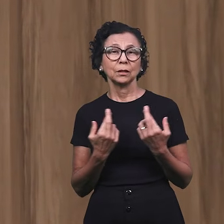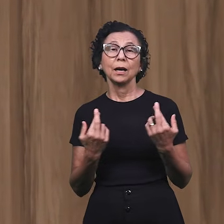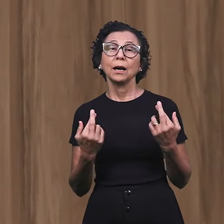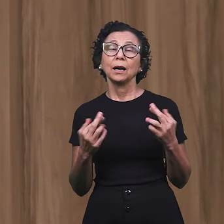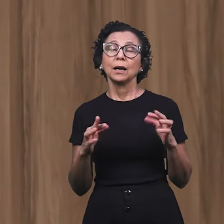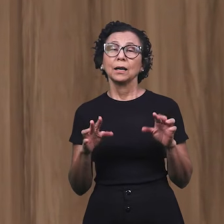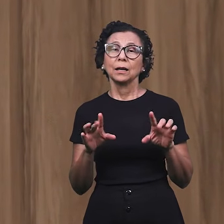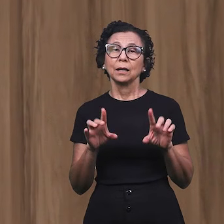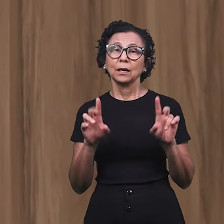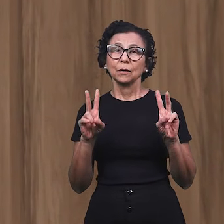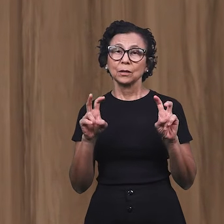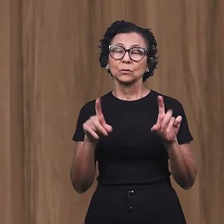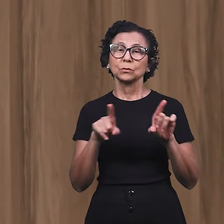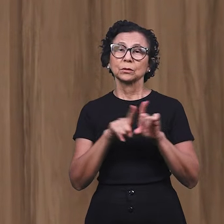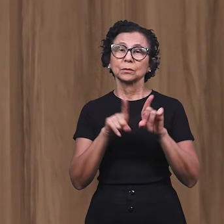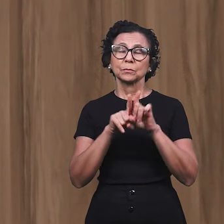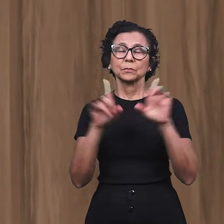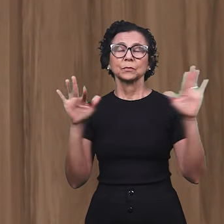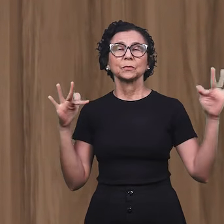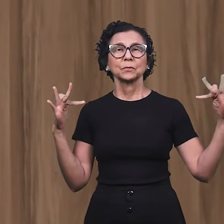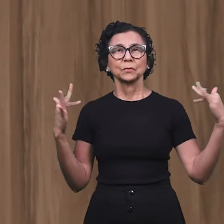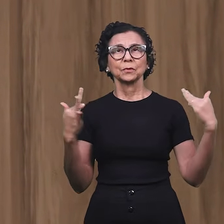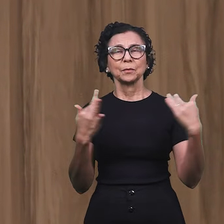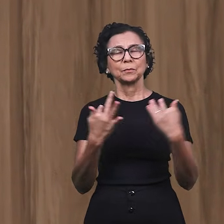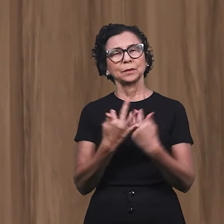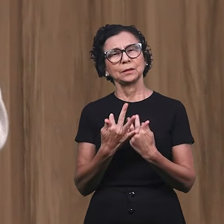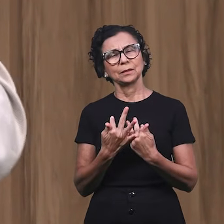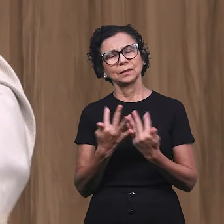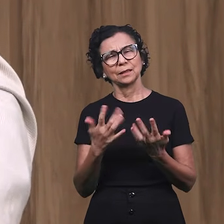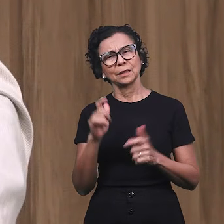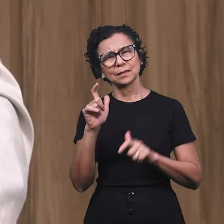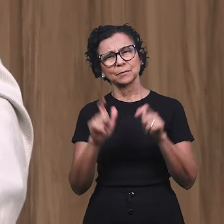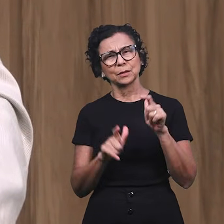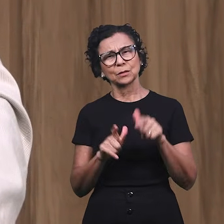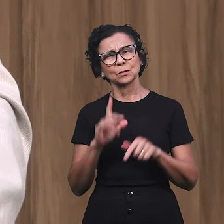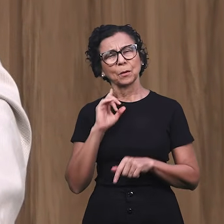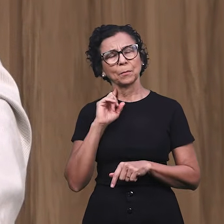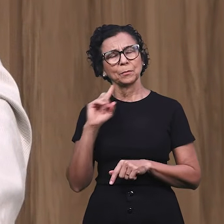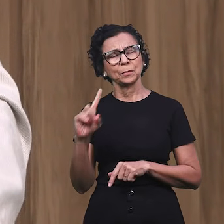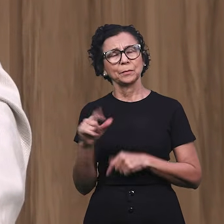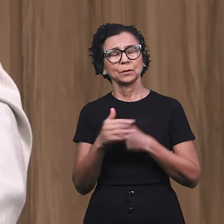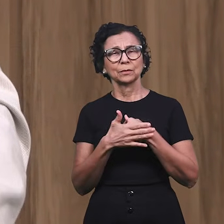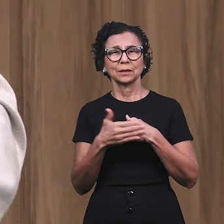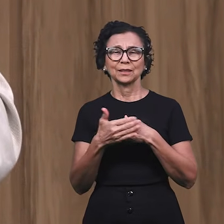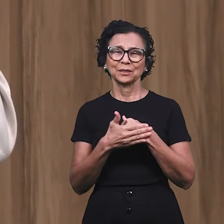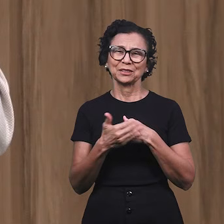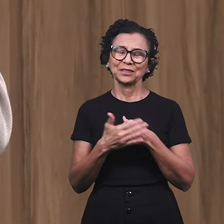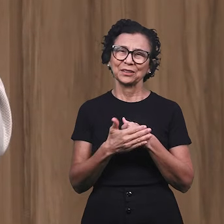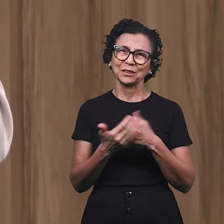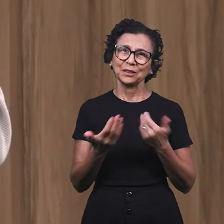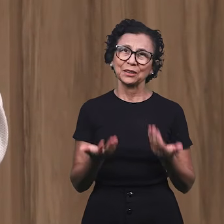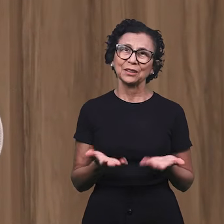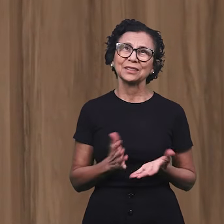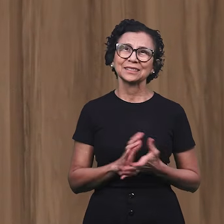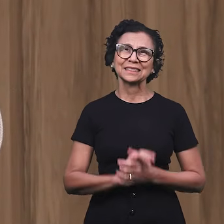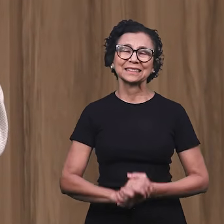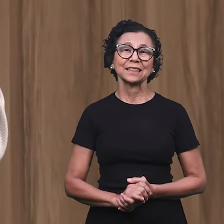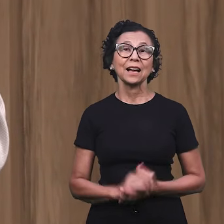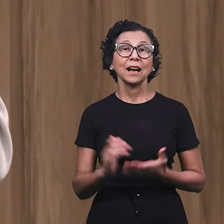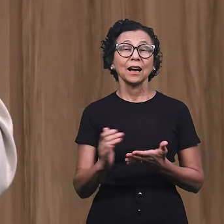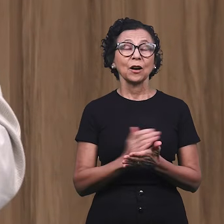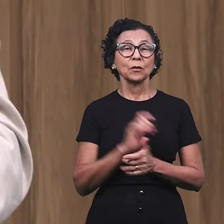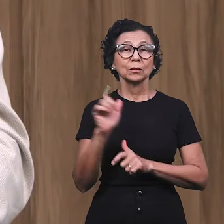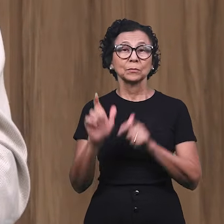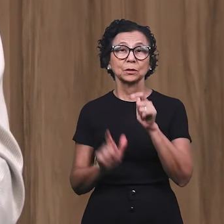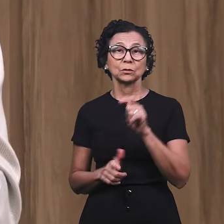família, e foi um momento que o Senhor nos deu uma bênção muito grande. Eles são muito carinhosos, atenciosos, recebi mensagem de alguns deles,